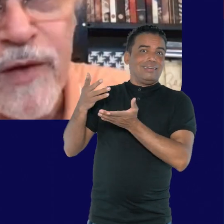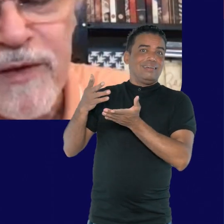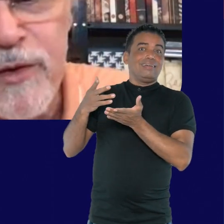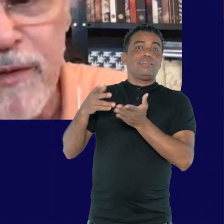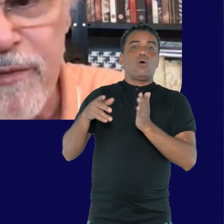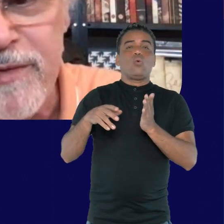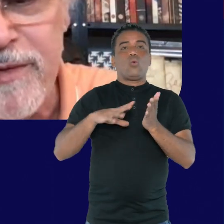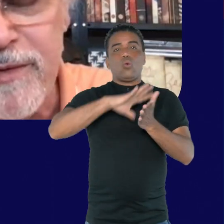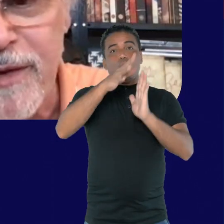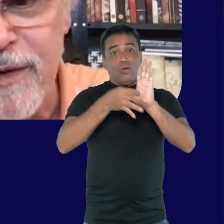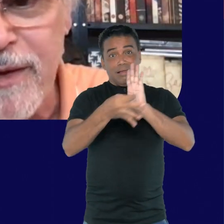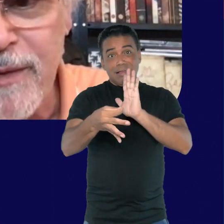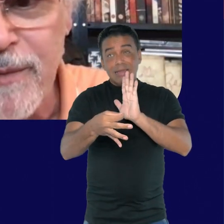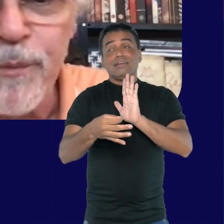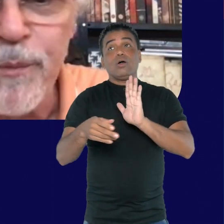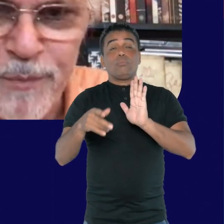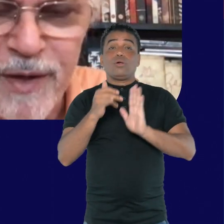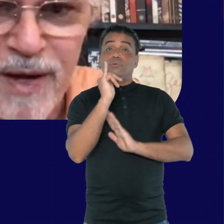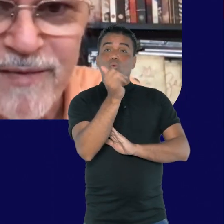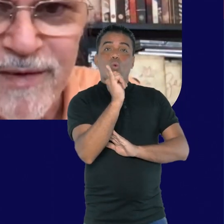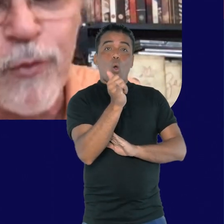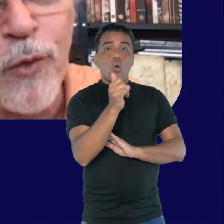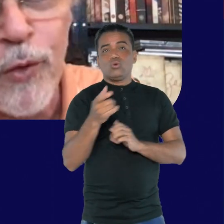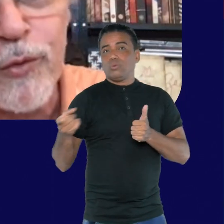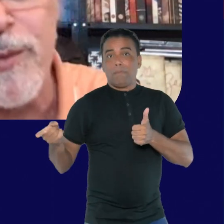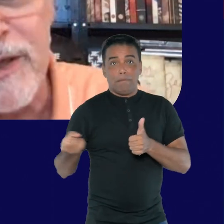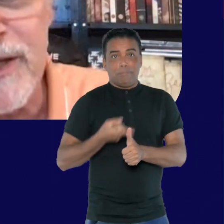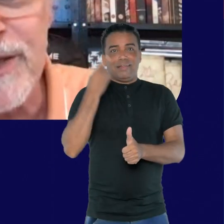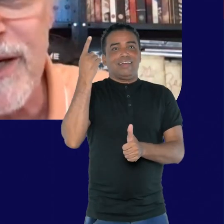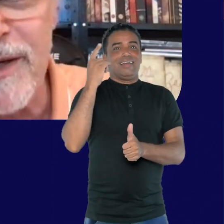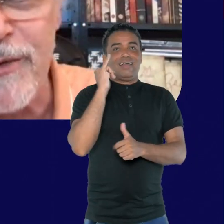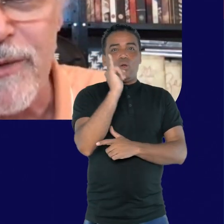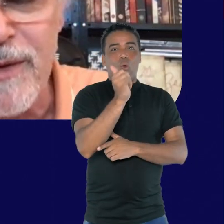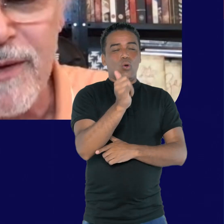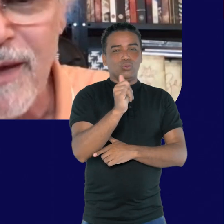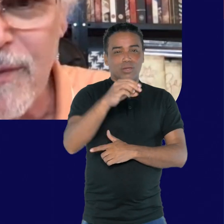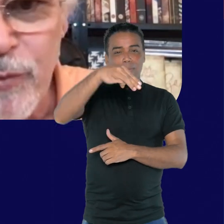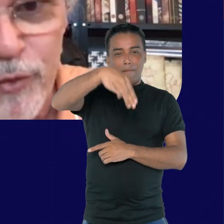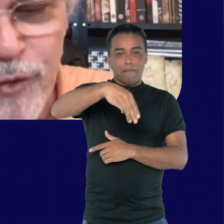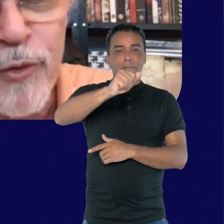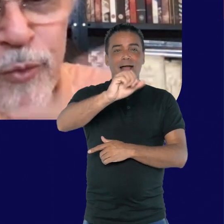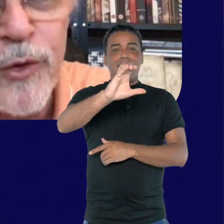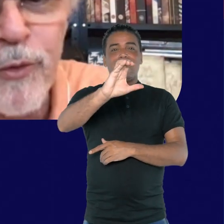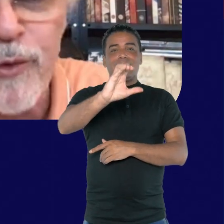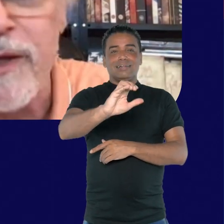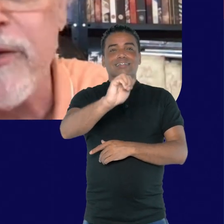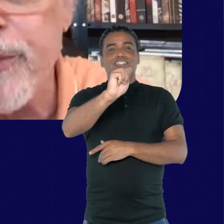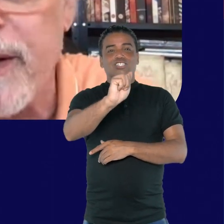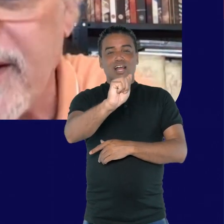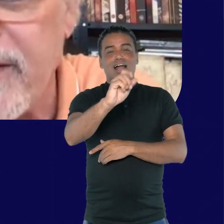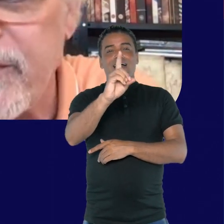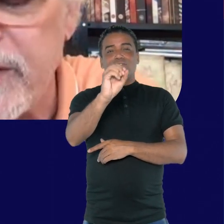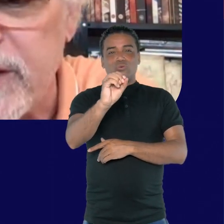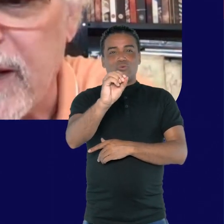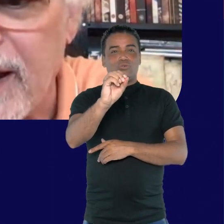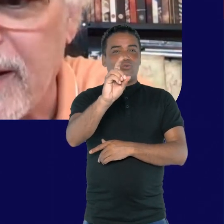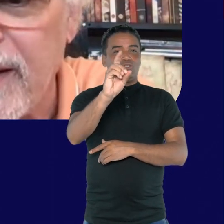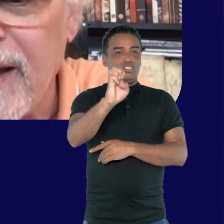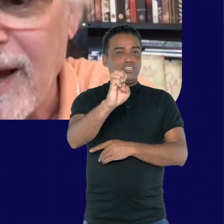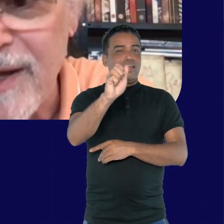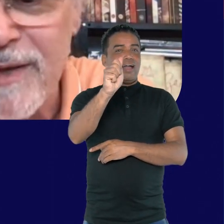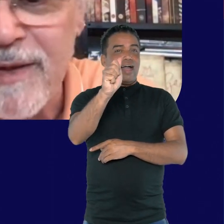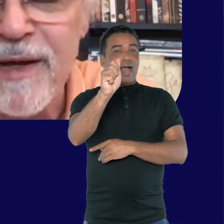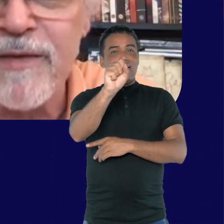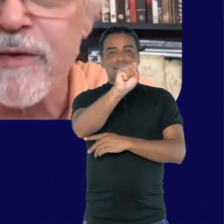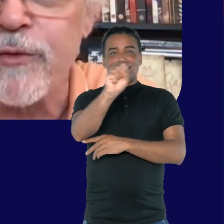conto talvez devesse ser, pela primazia, um conto machadiano. Nós somos muito ruins para